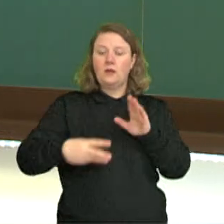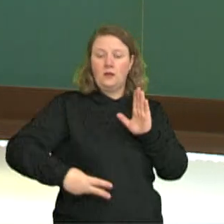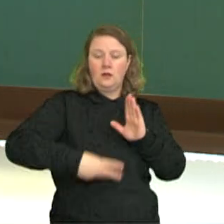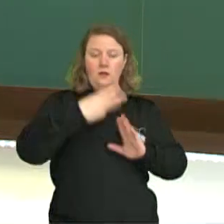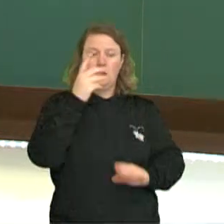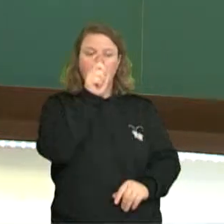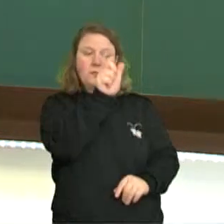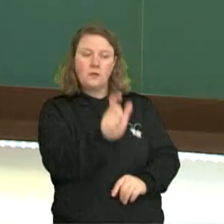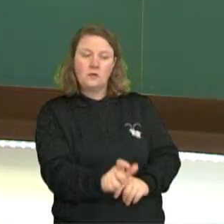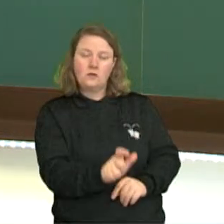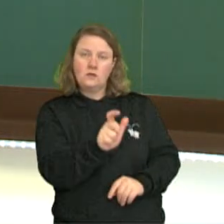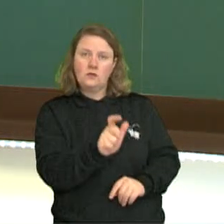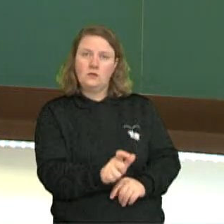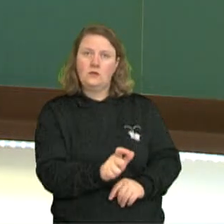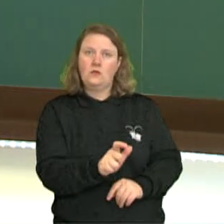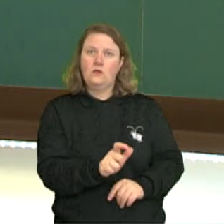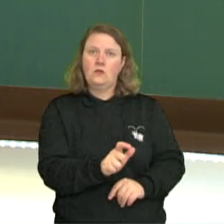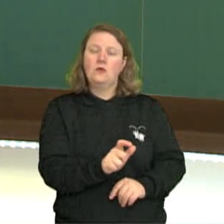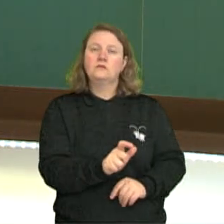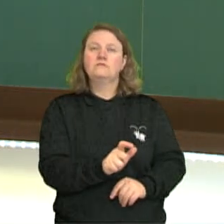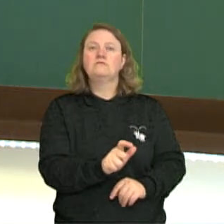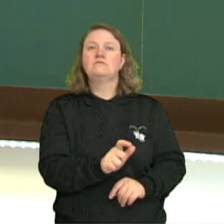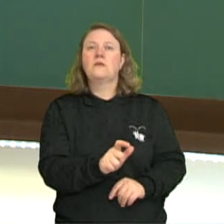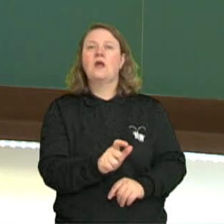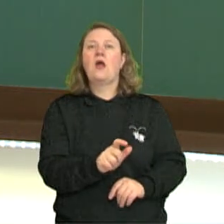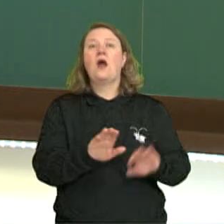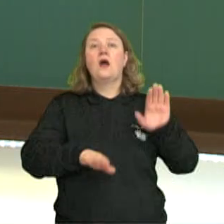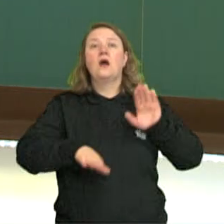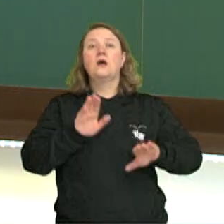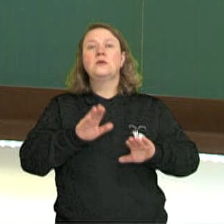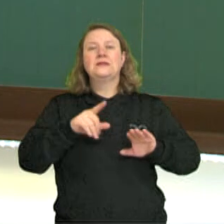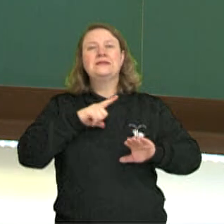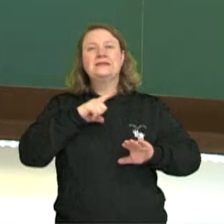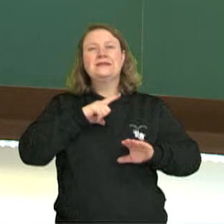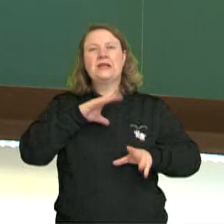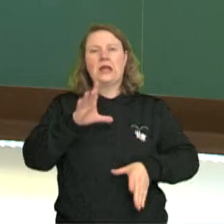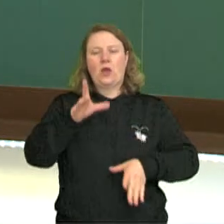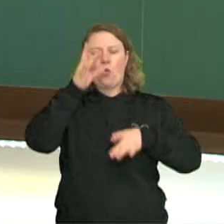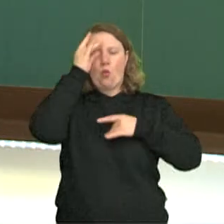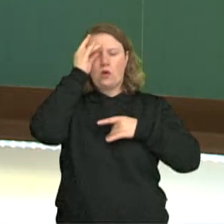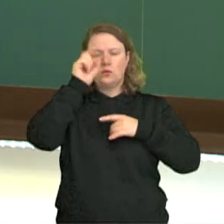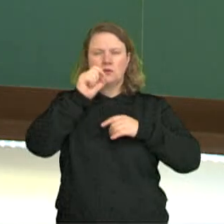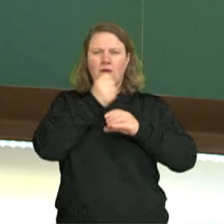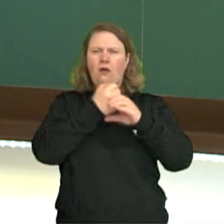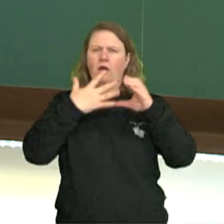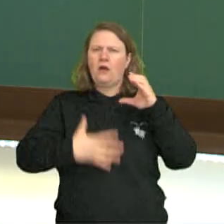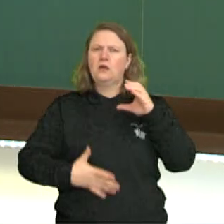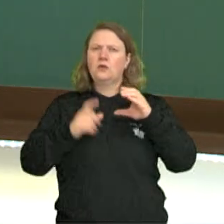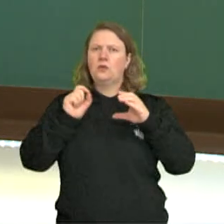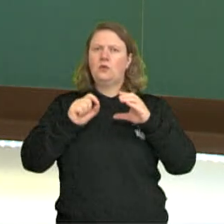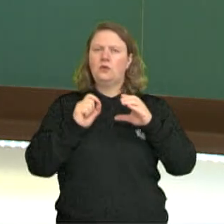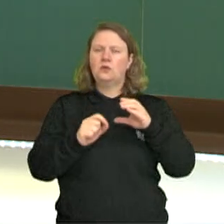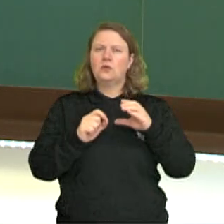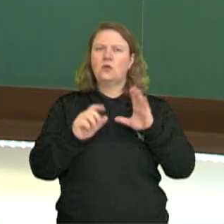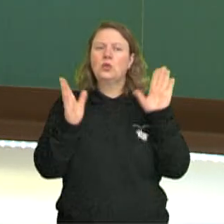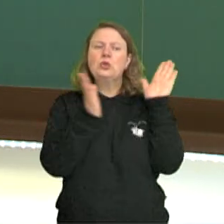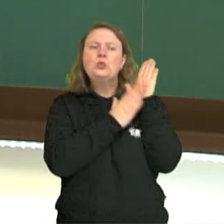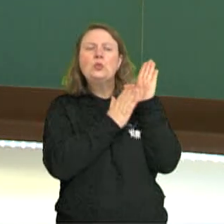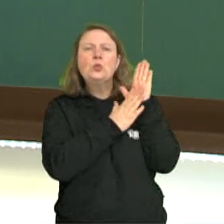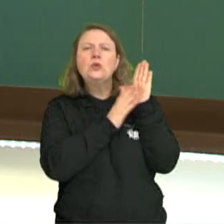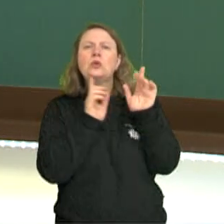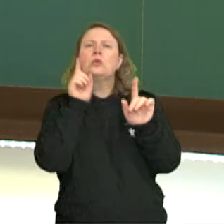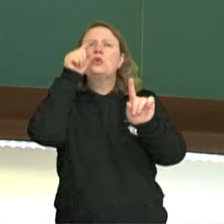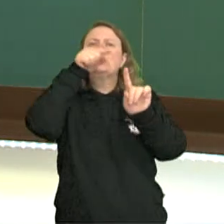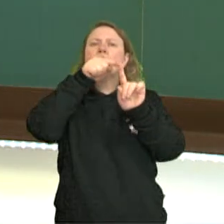texto de ficção, mas não se trata disso. Embora assimile algumas características da ficção, o propósito, a finalidade,